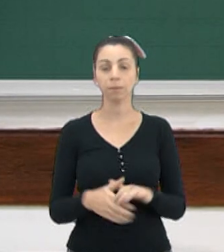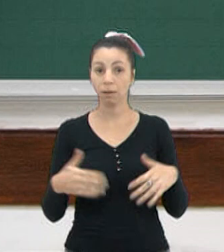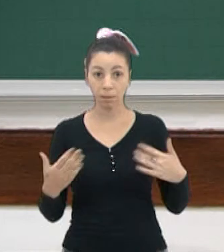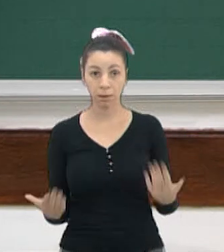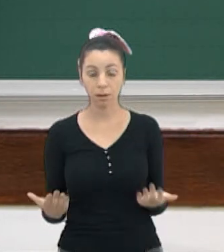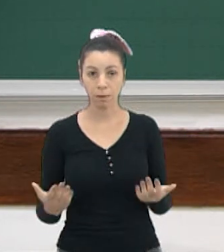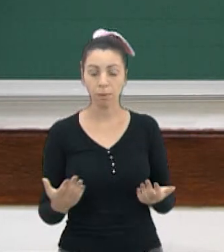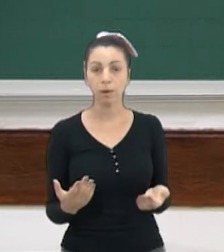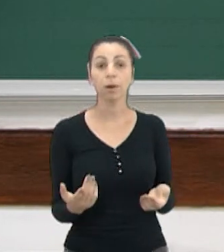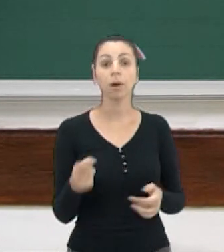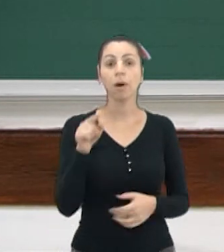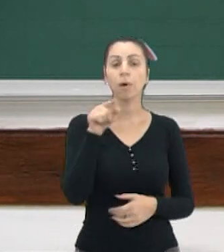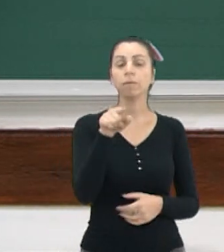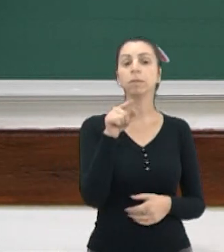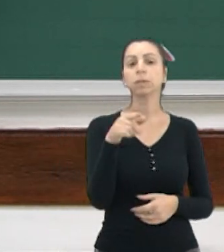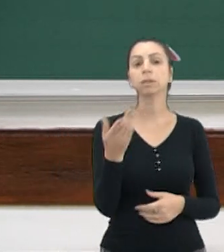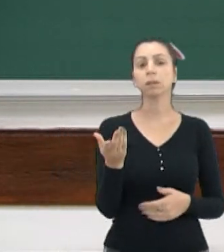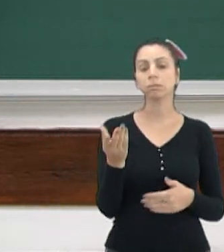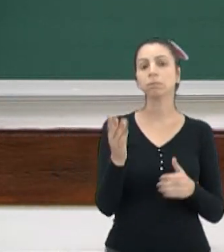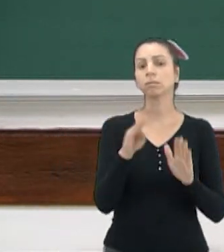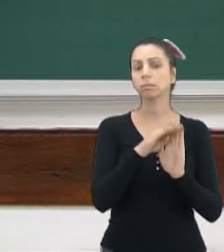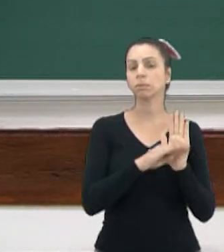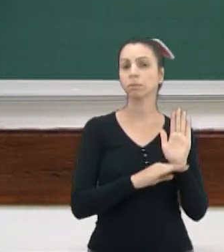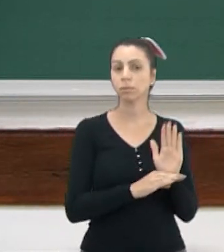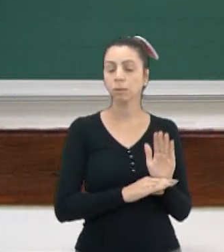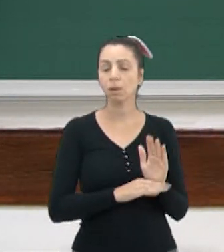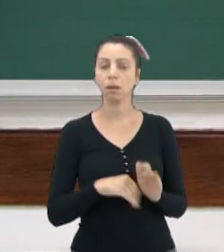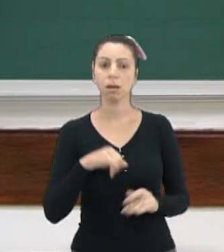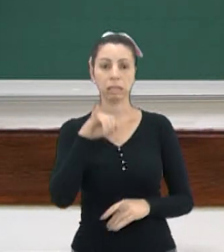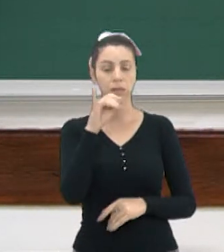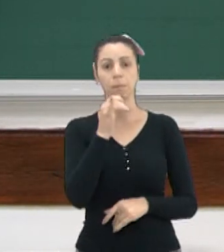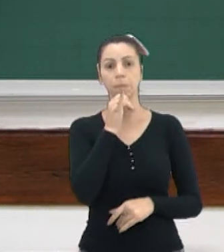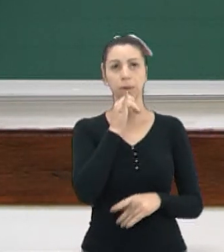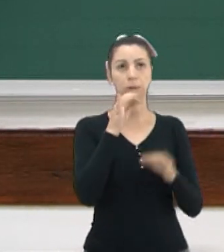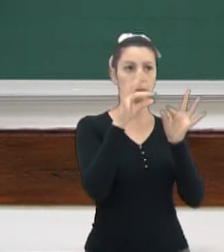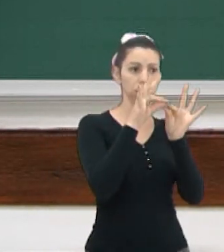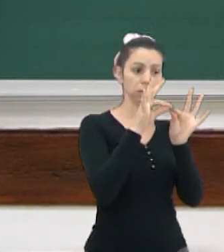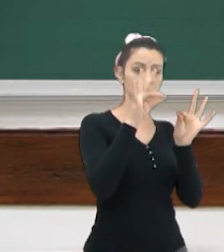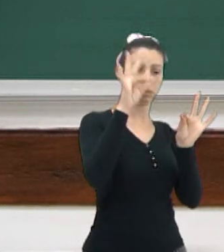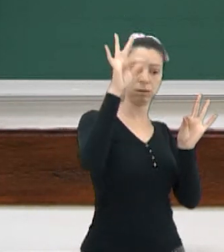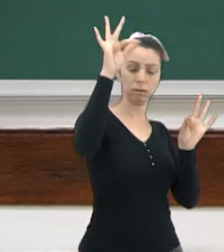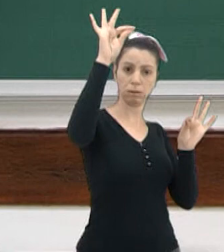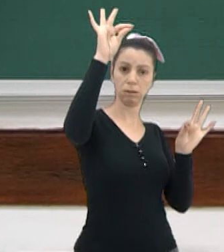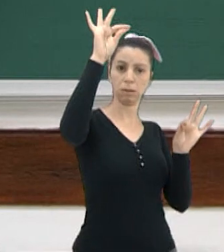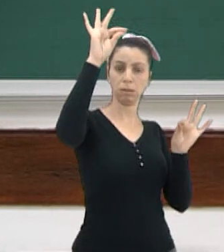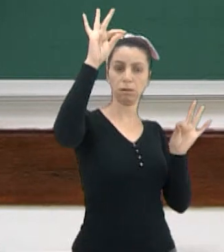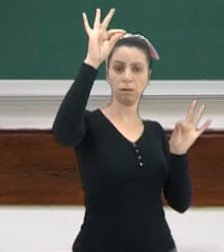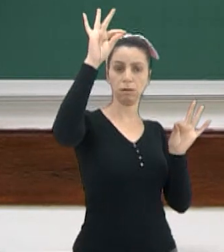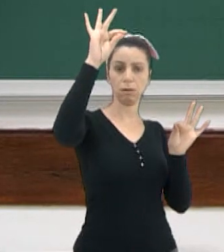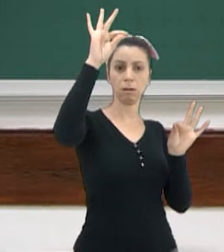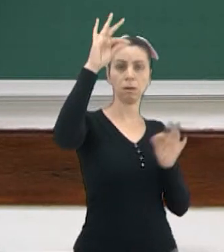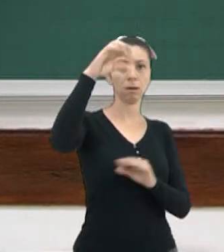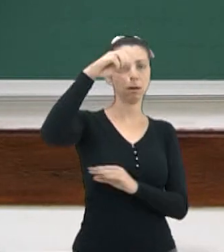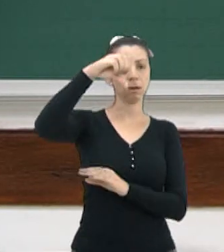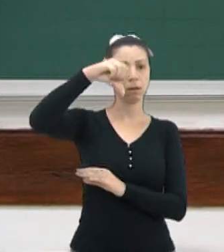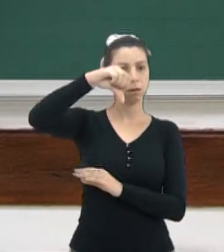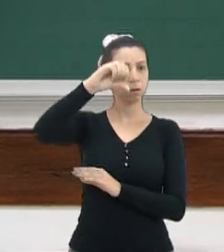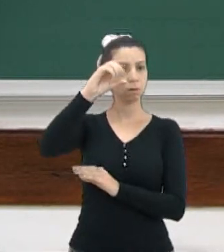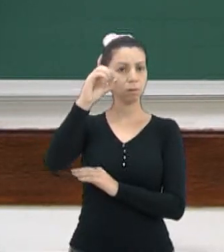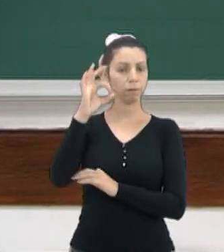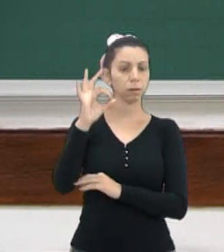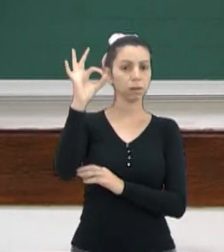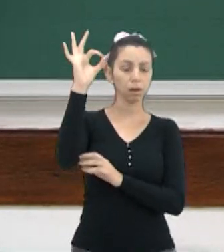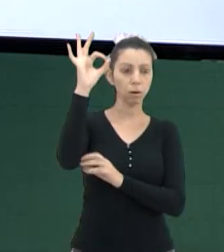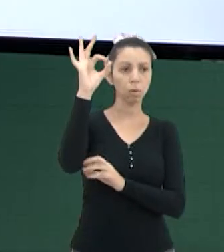Então, conforme a propriedade, se um lado vale 90 graus, a medida do ângulo é de 90 graus,